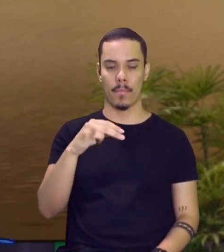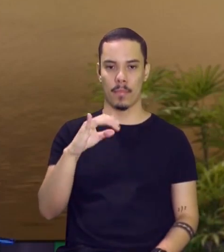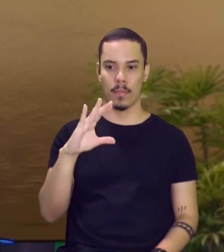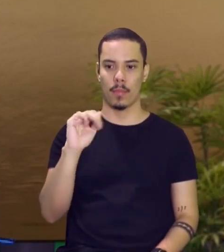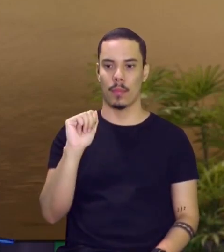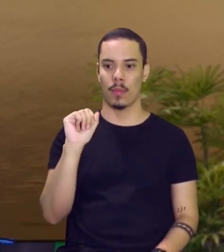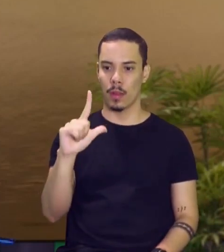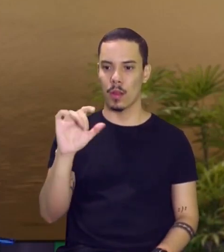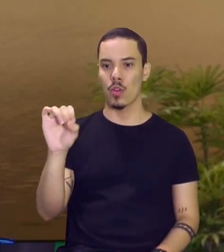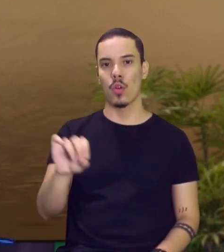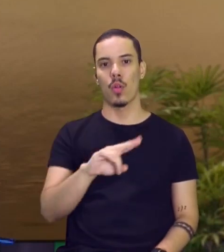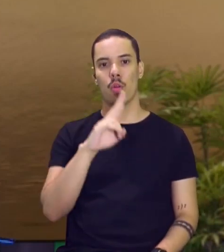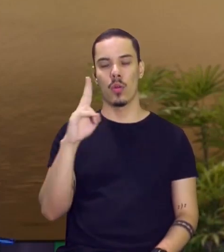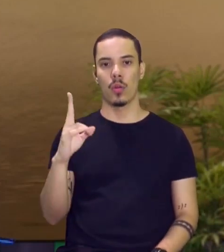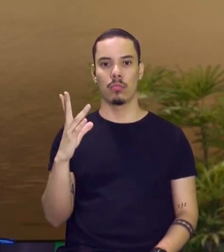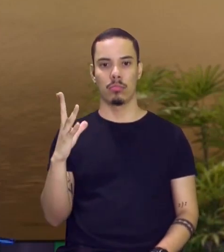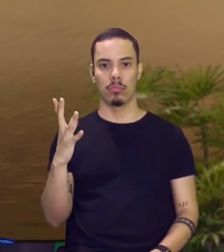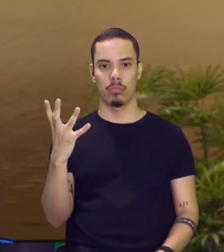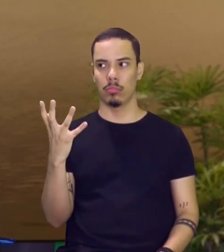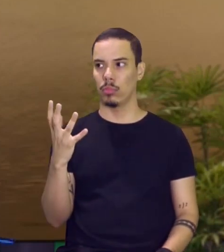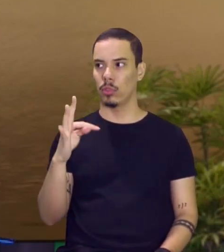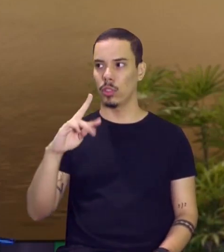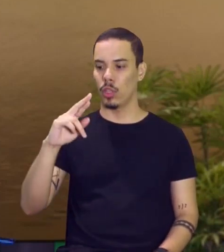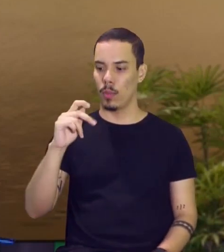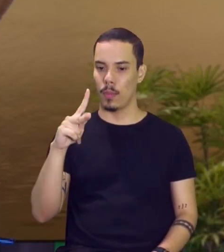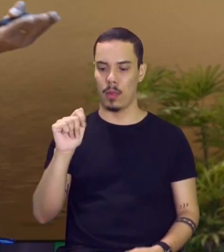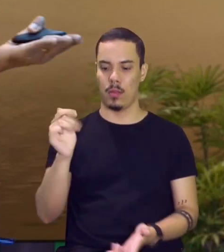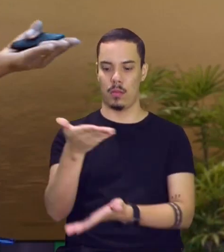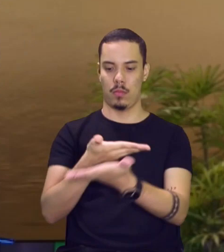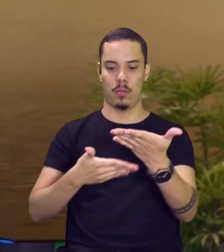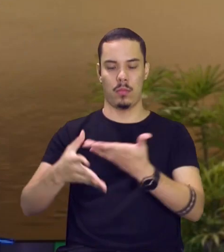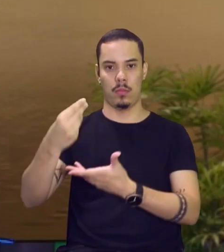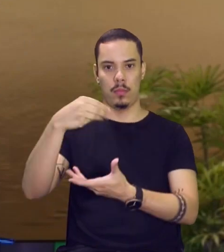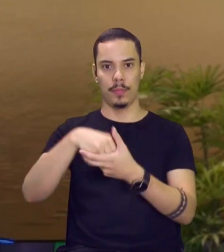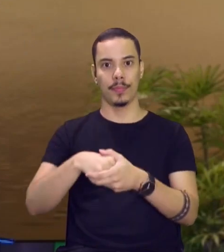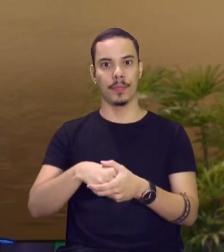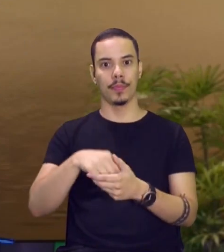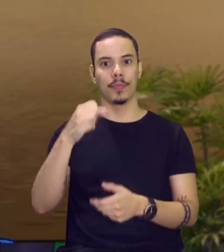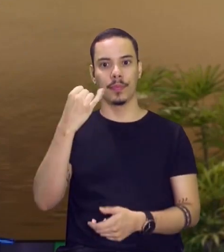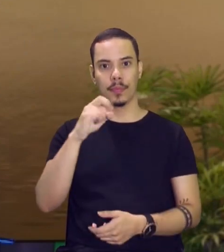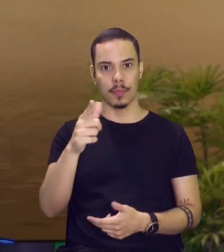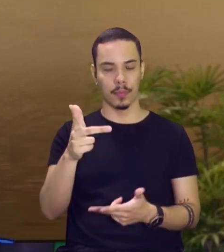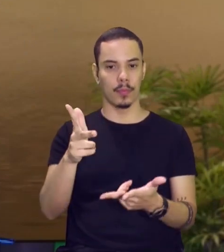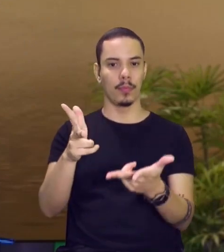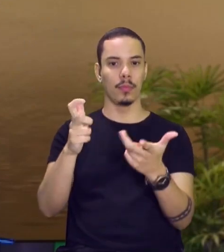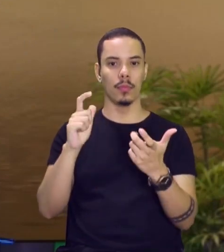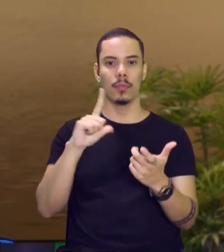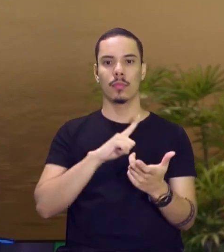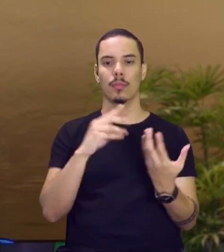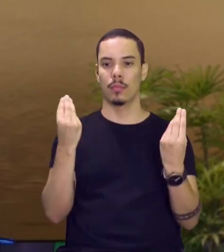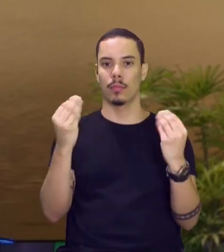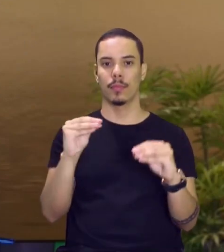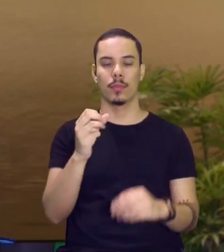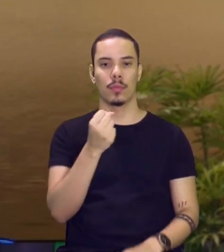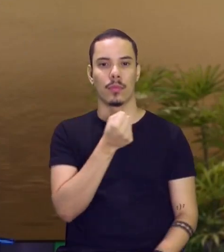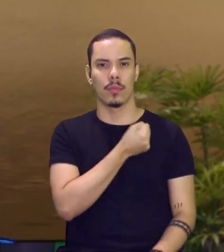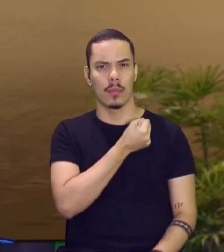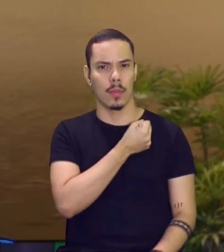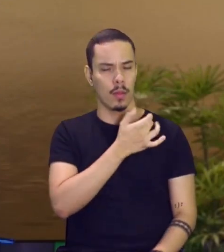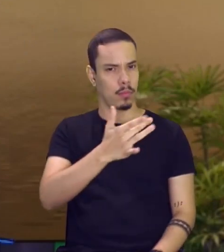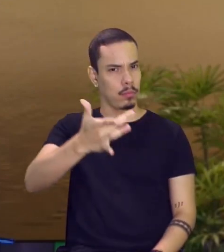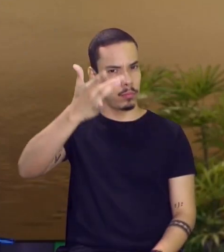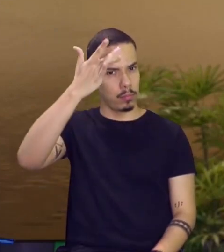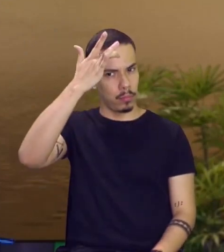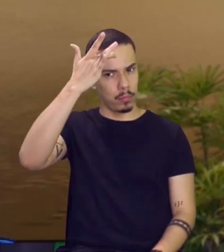tropical ou intertropical. E se você perceber, você vai ver ter números aí, mas só grava isso